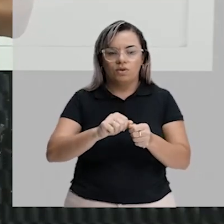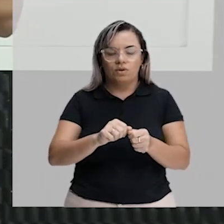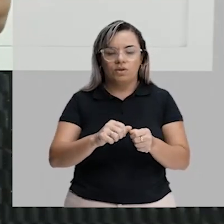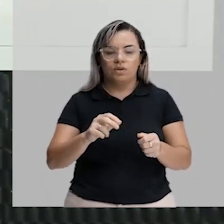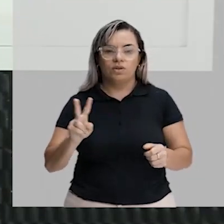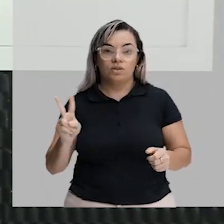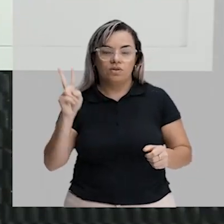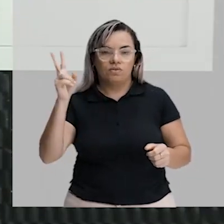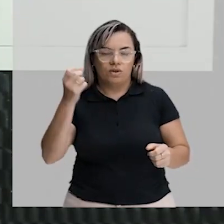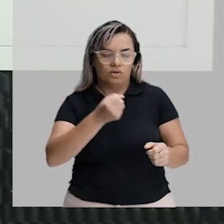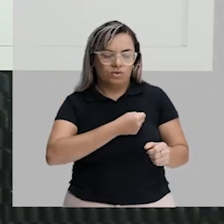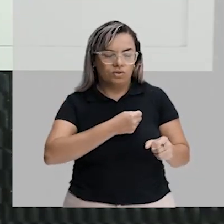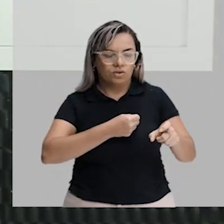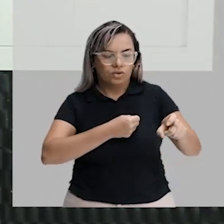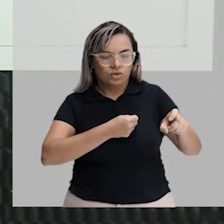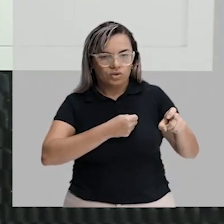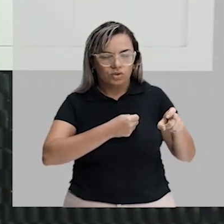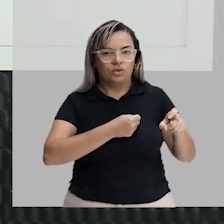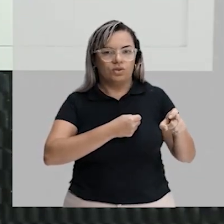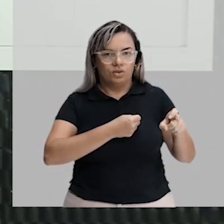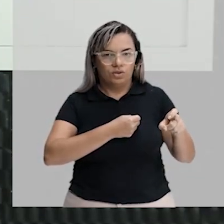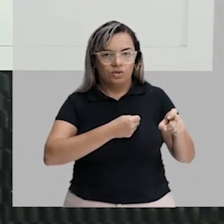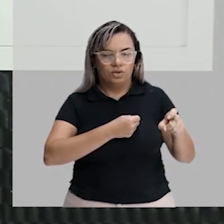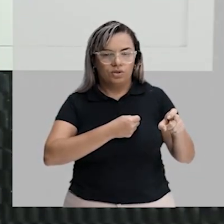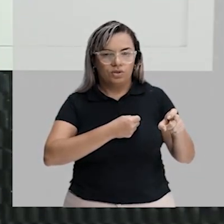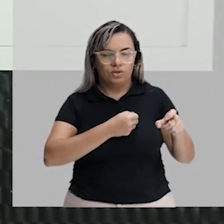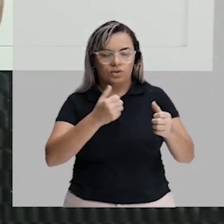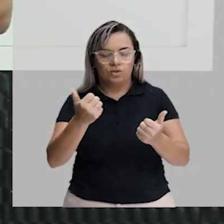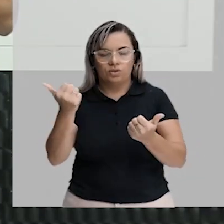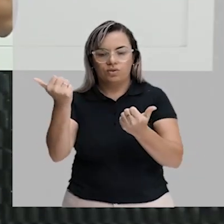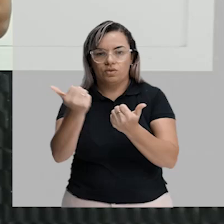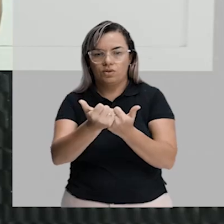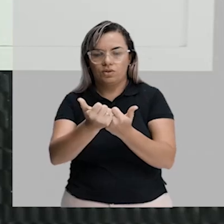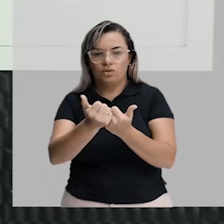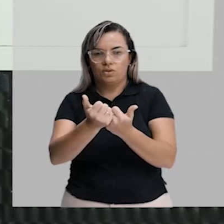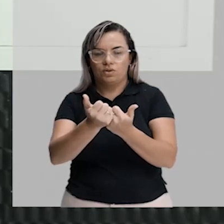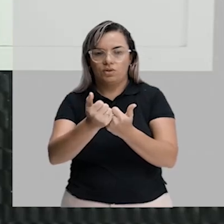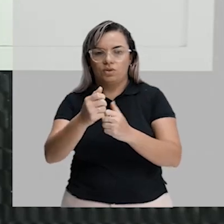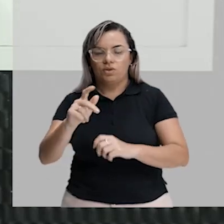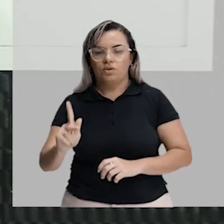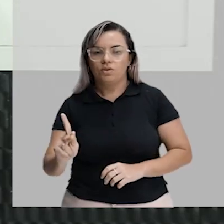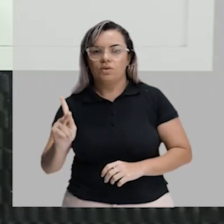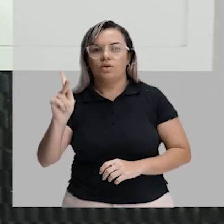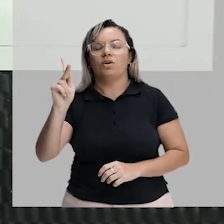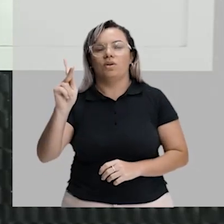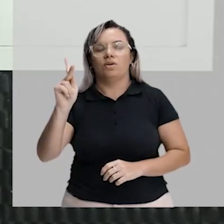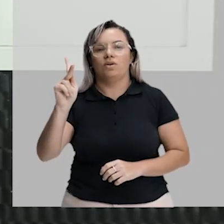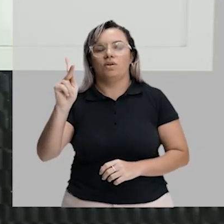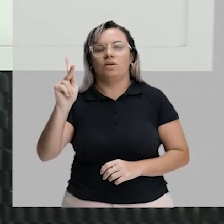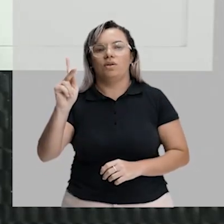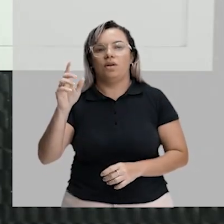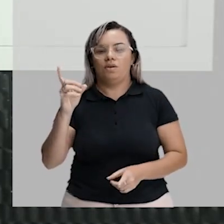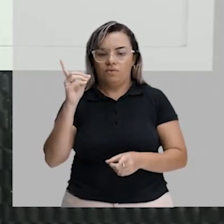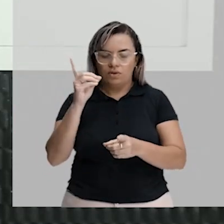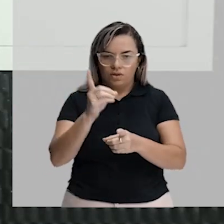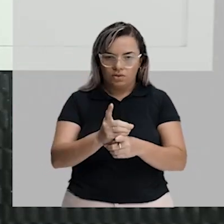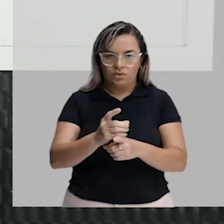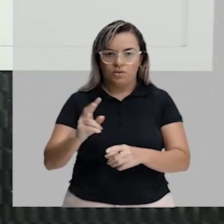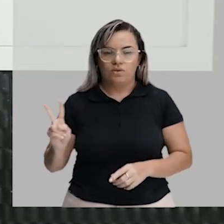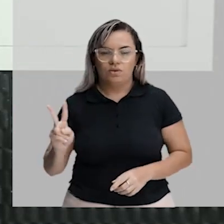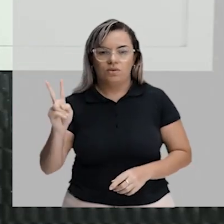número k qualquer, que eu chamei de k. Então, desse jeito, você encontra o valor numérico